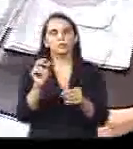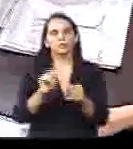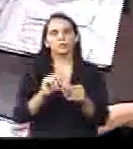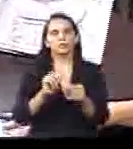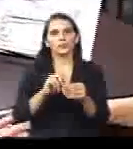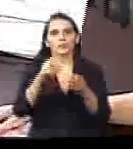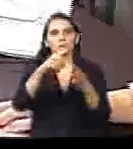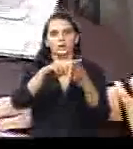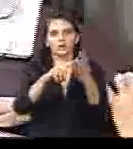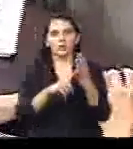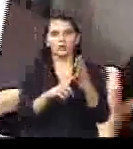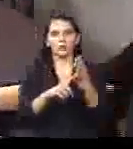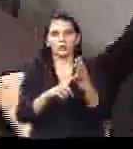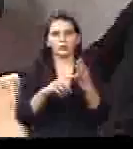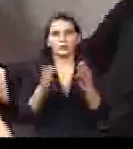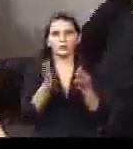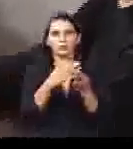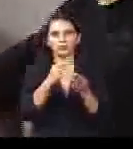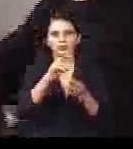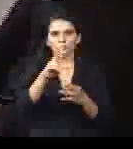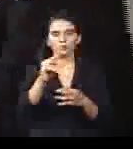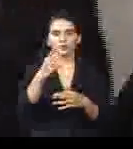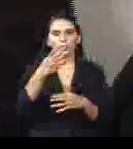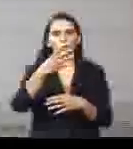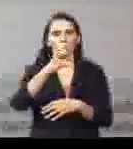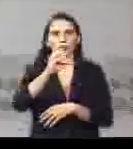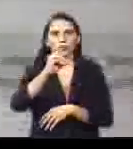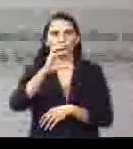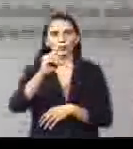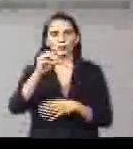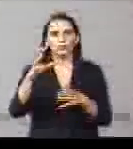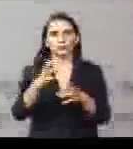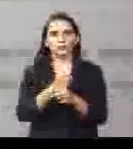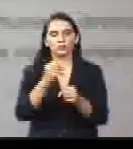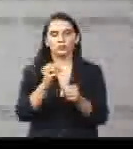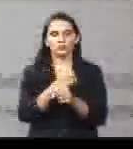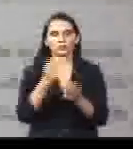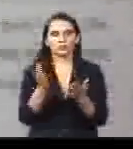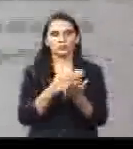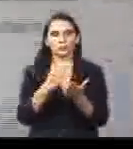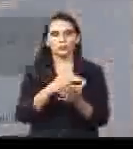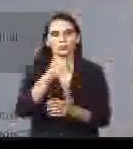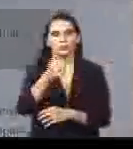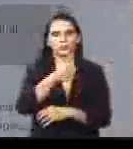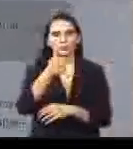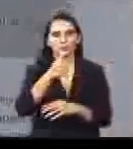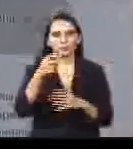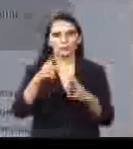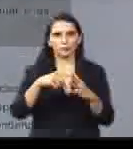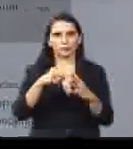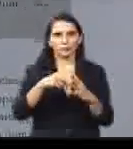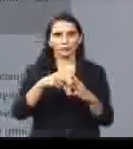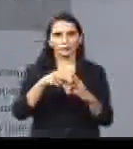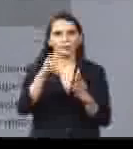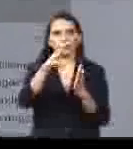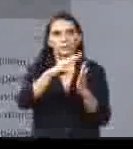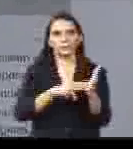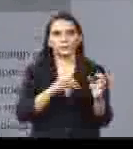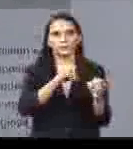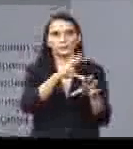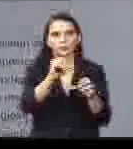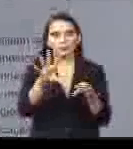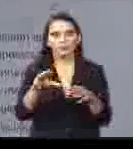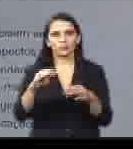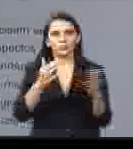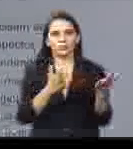já editou 4 módulos com cerca de 400 páginas. O primeiro módulo é voltado para a